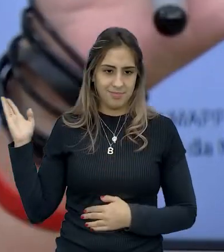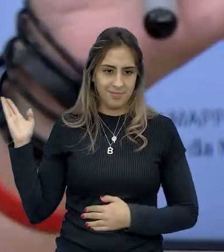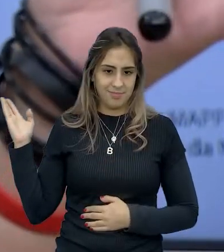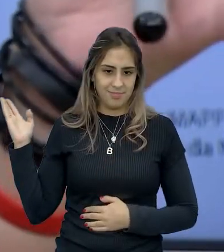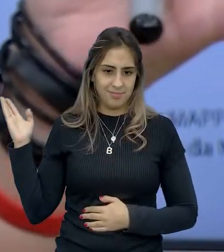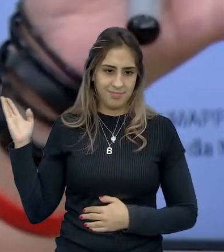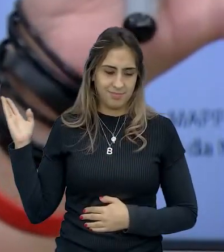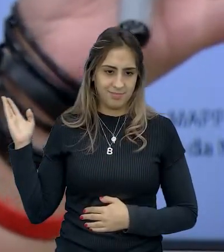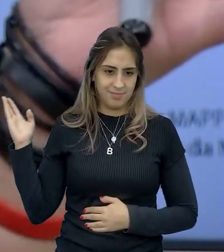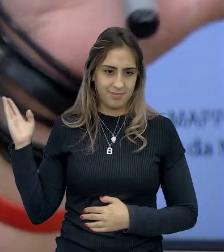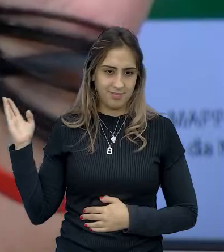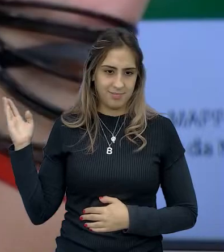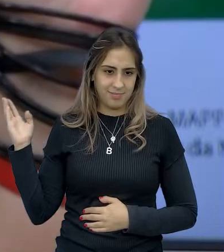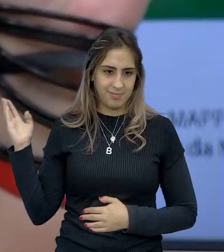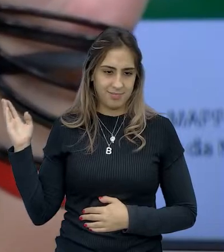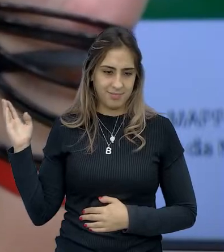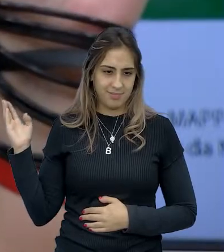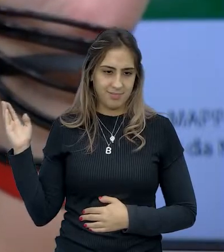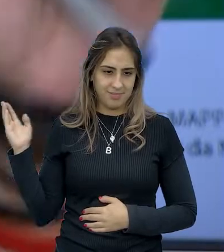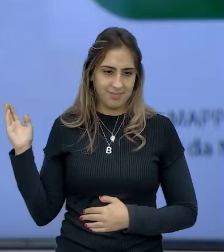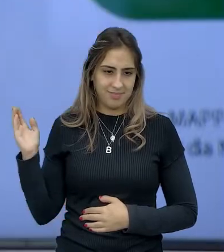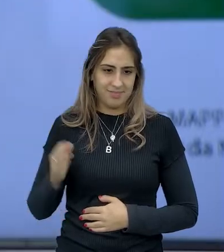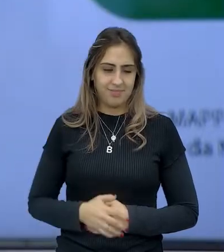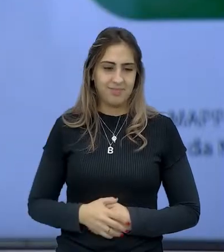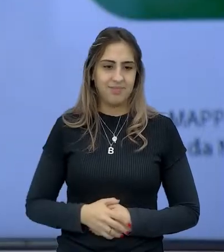Belo, que eu tô perdida. Aqui, parei.